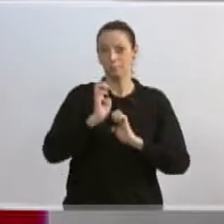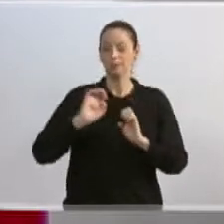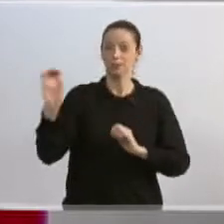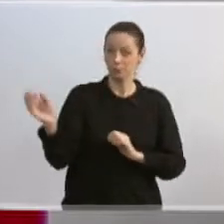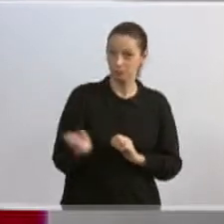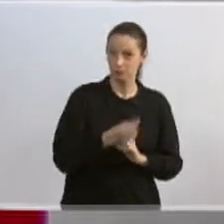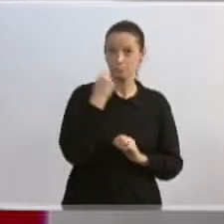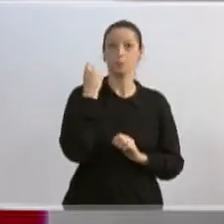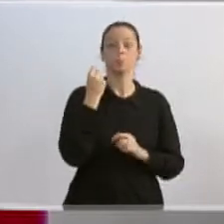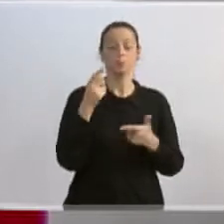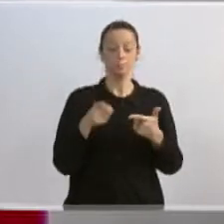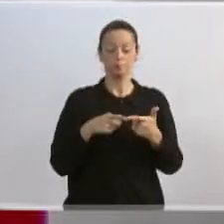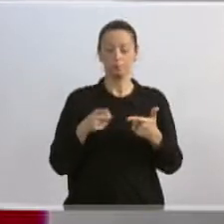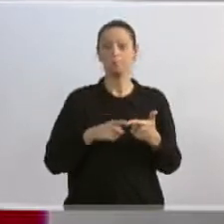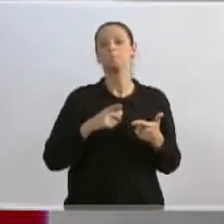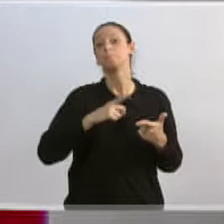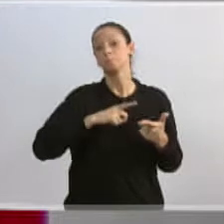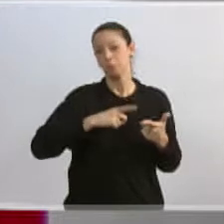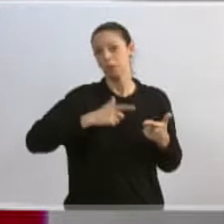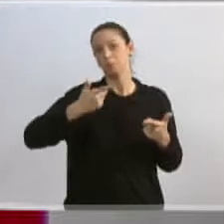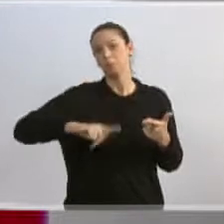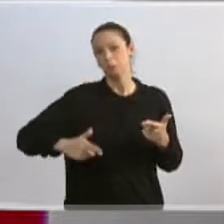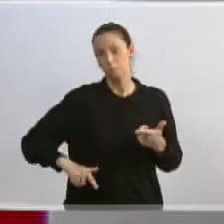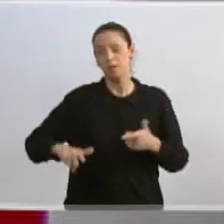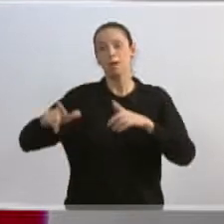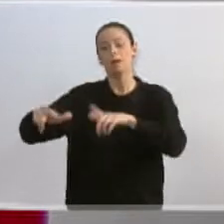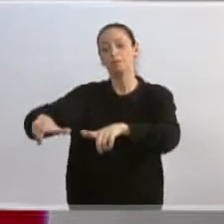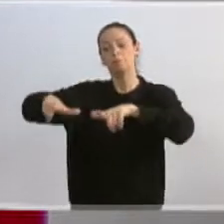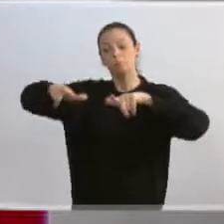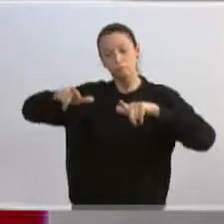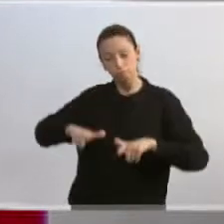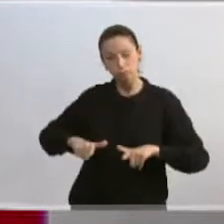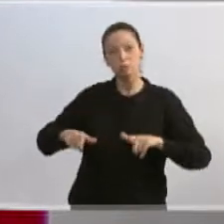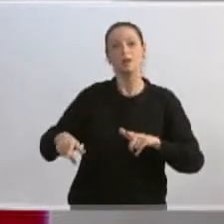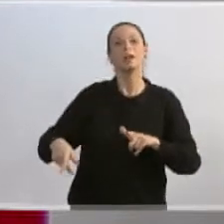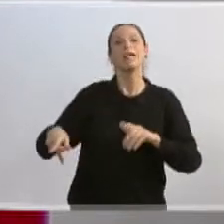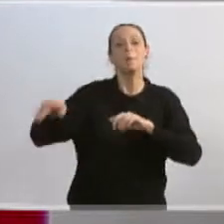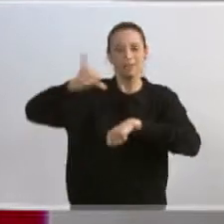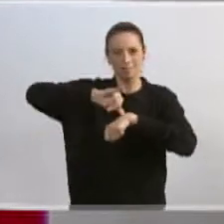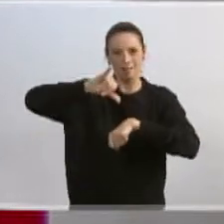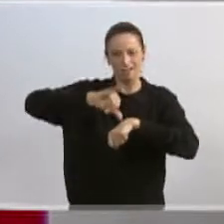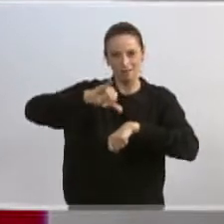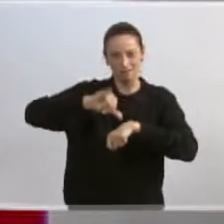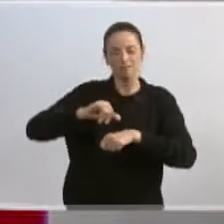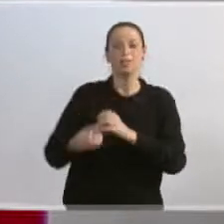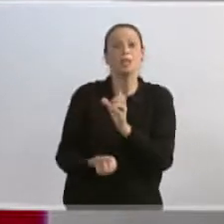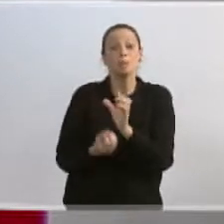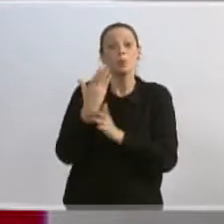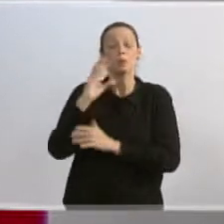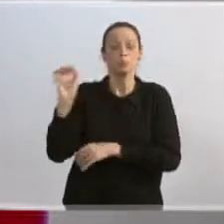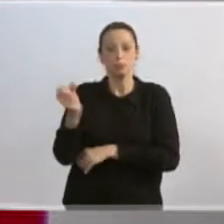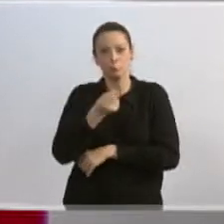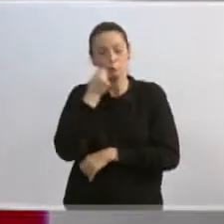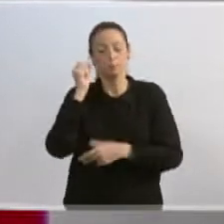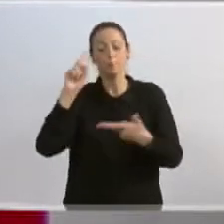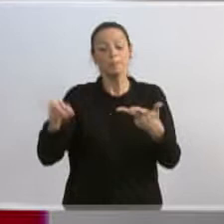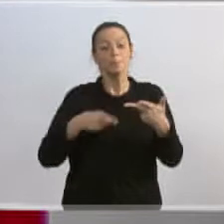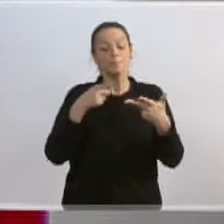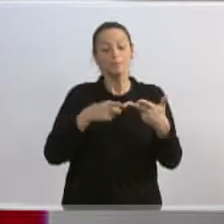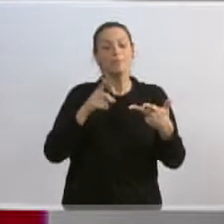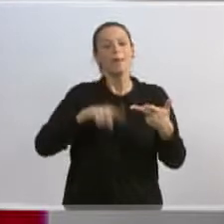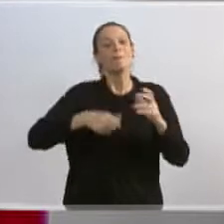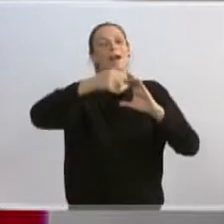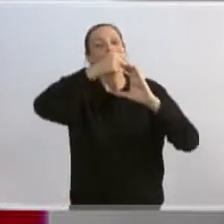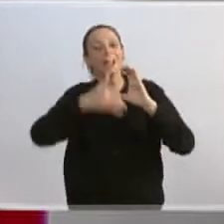força e blumenau já temos o título de capital brasileira de cerveja e agora algo que é muito característico que são